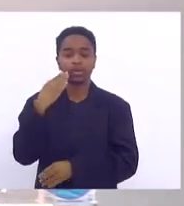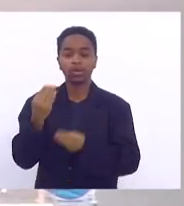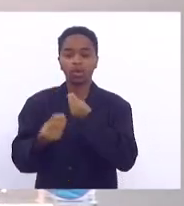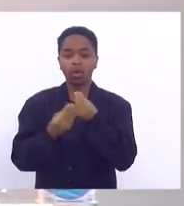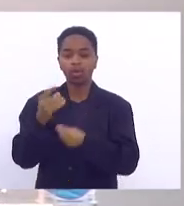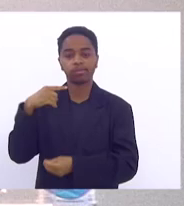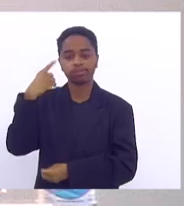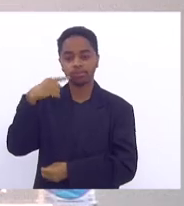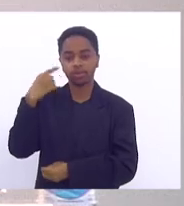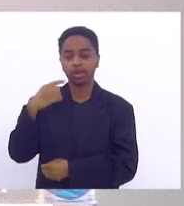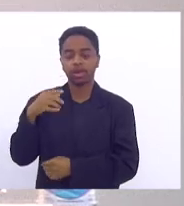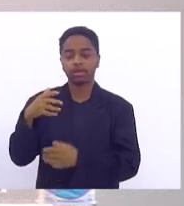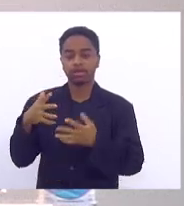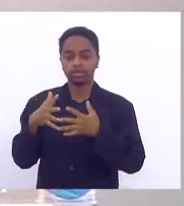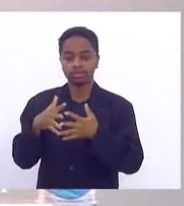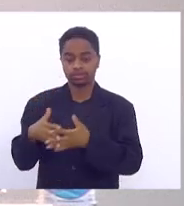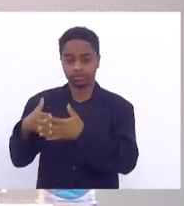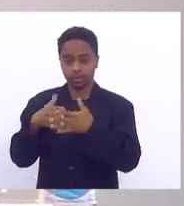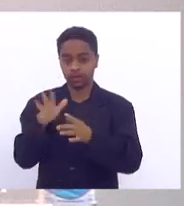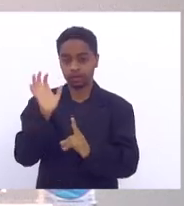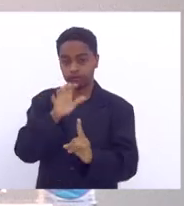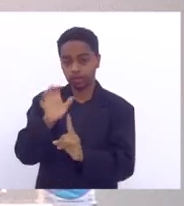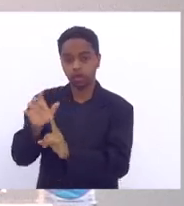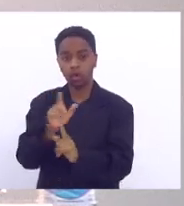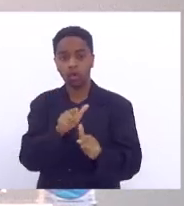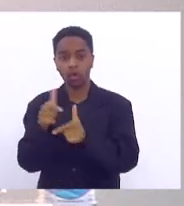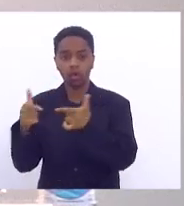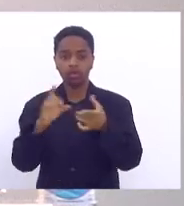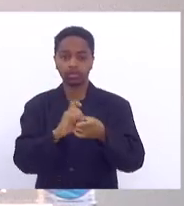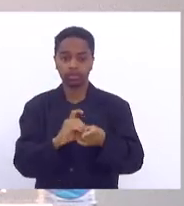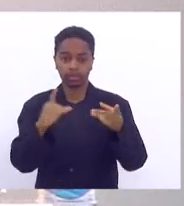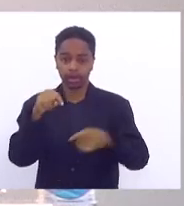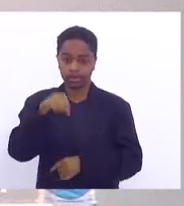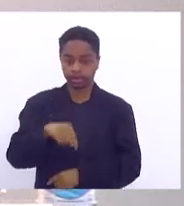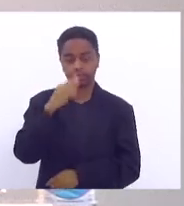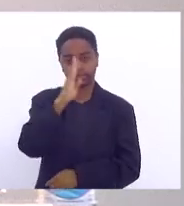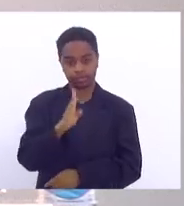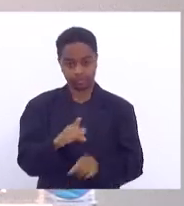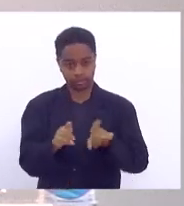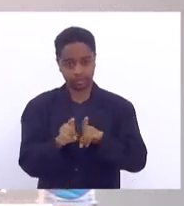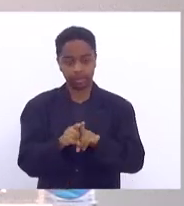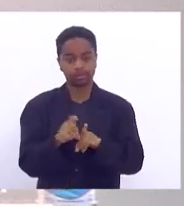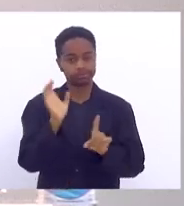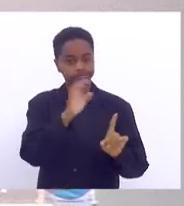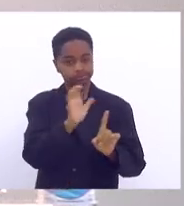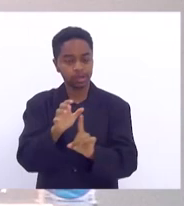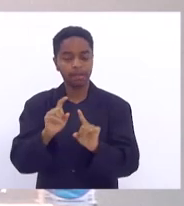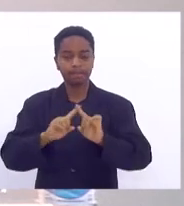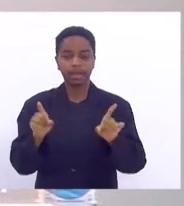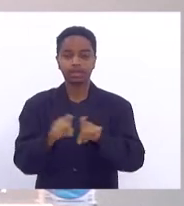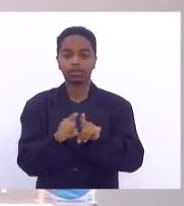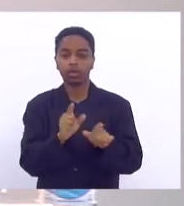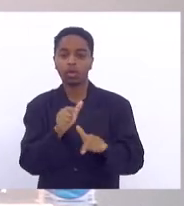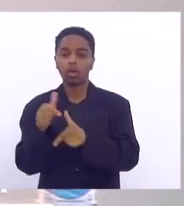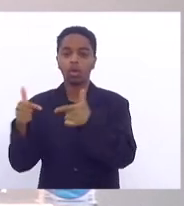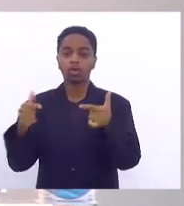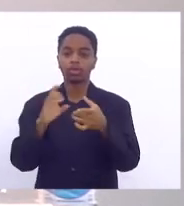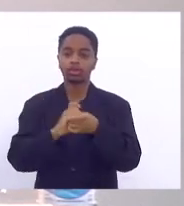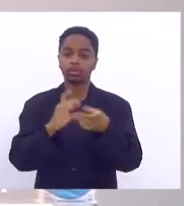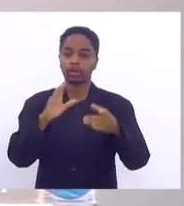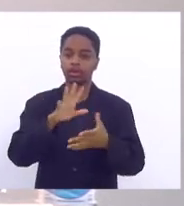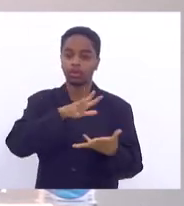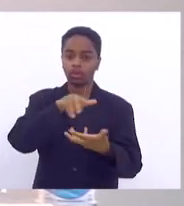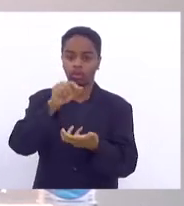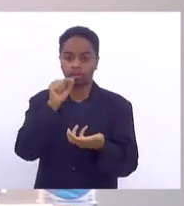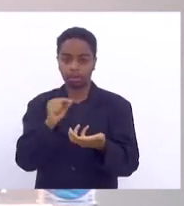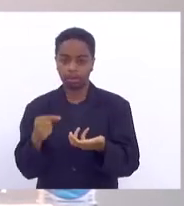influencia eh as democracias a democracia brasileira em especial mas as democracias ao redor do mundo Então